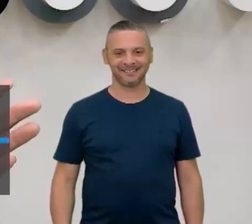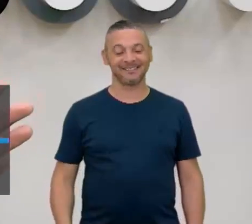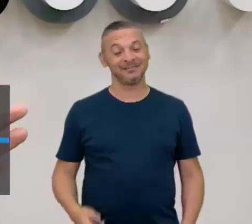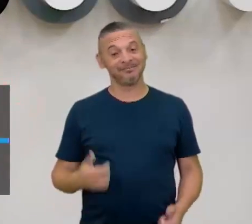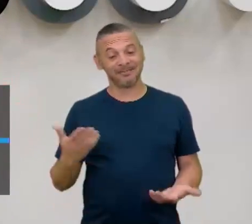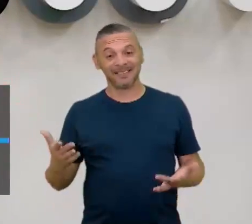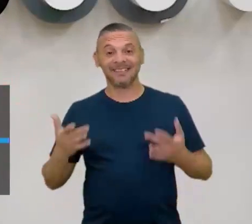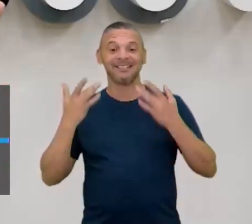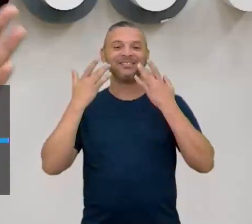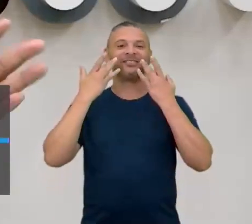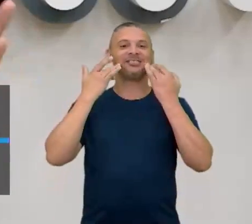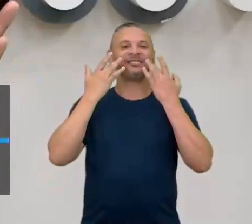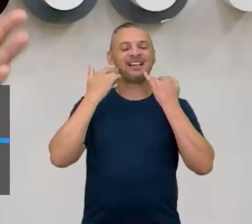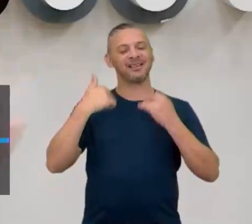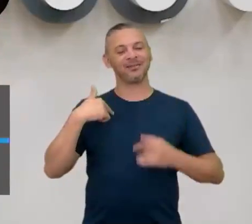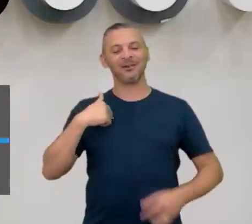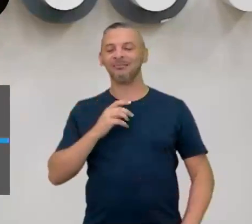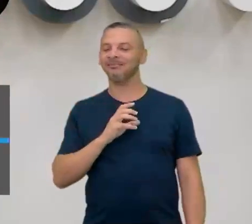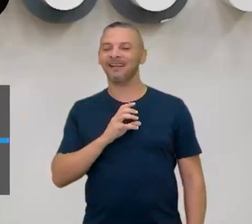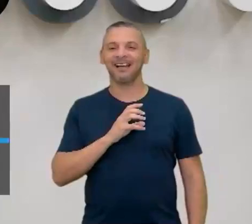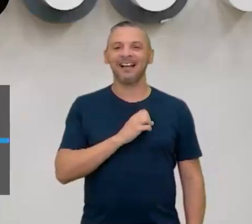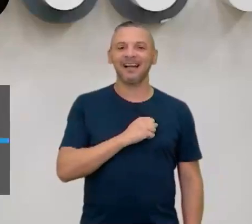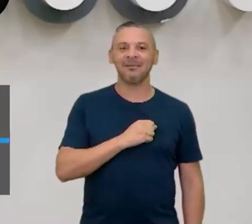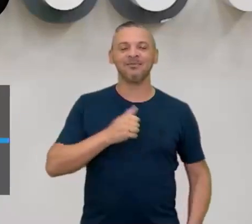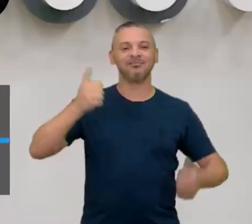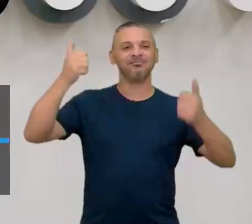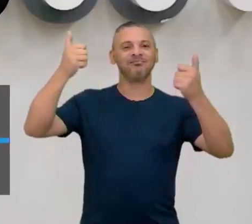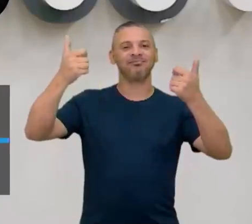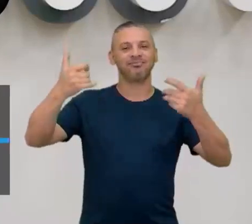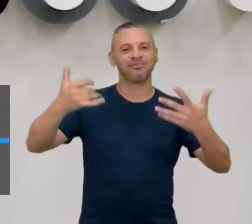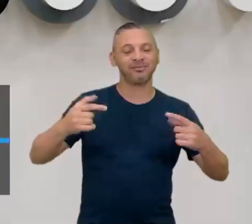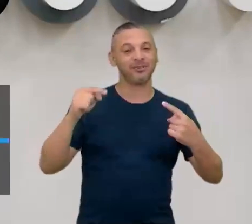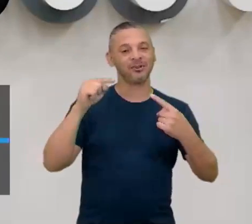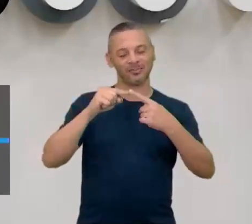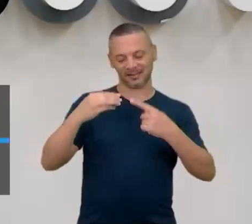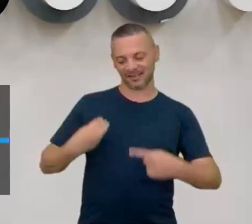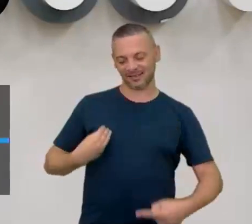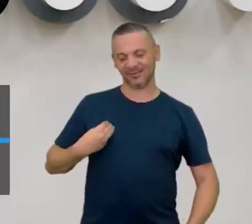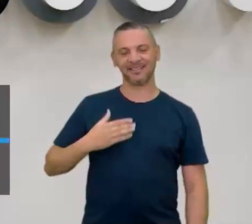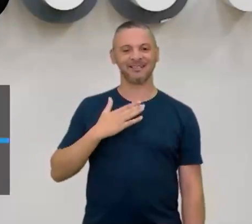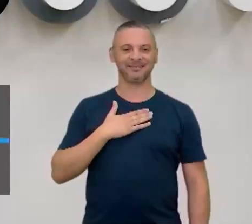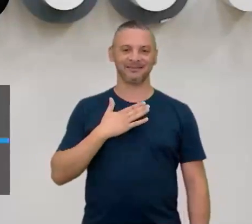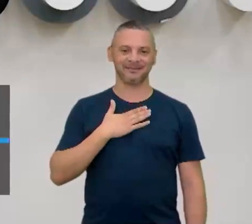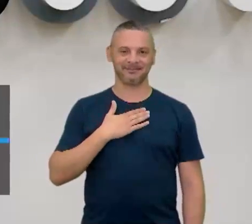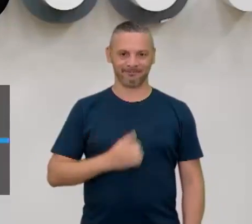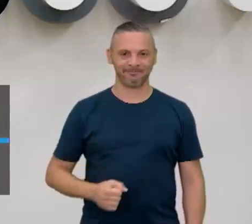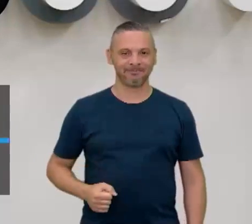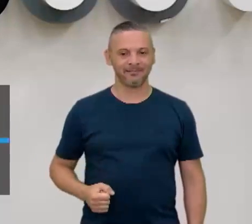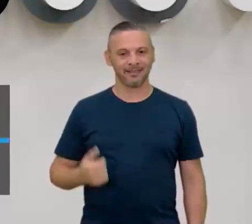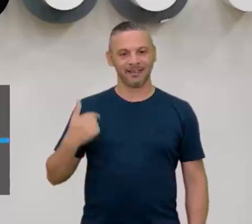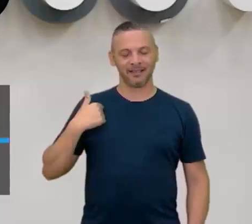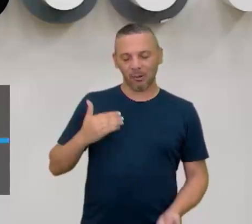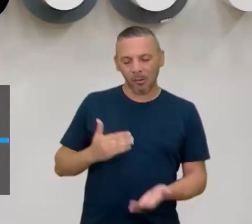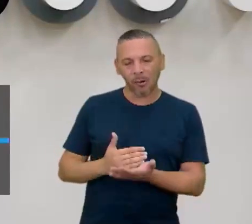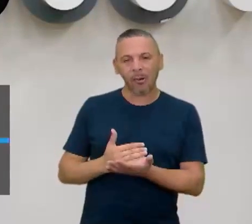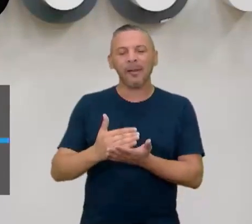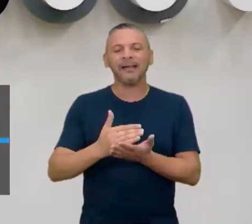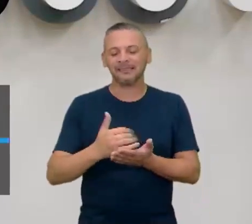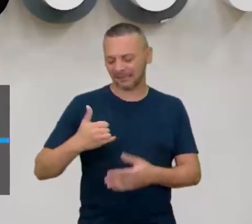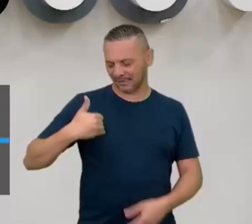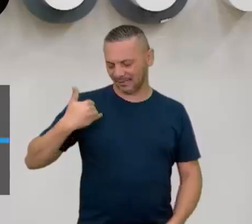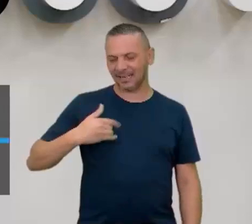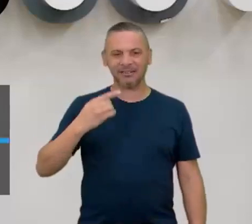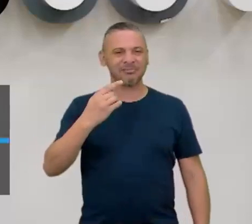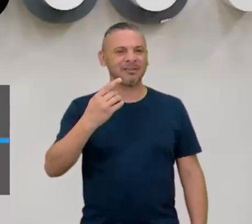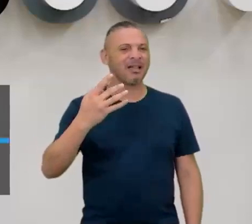Falar sobre teatro é algo que eu gosto muito e está na minha vida desde muito novo. Eu comecei com teatro, tinha uns